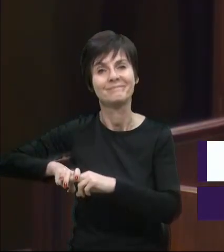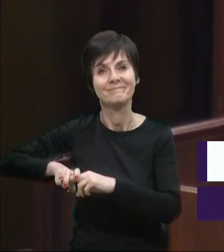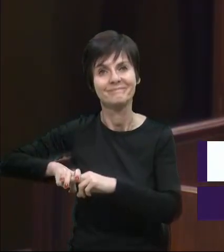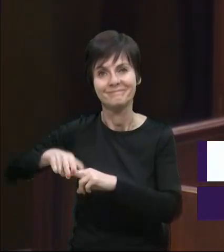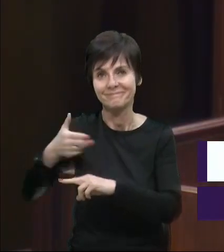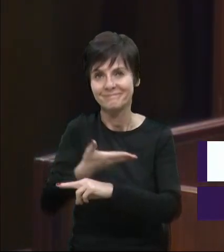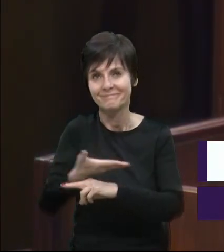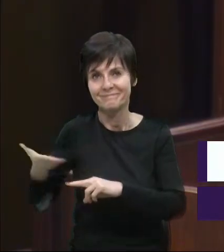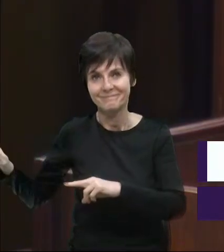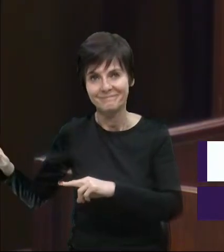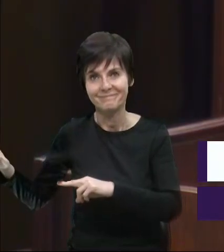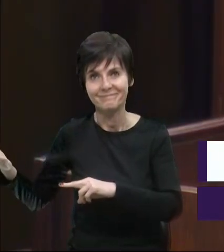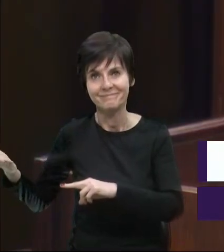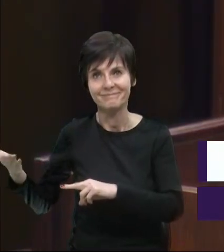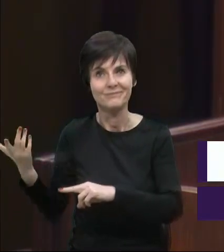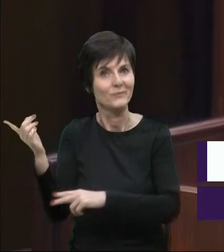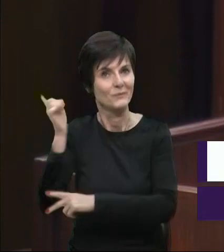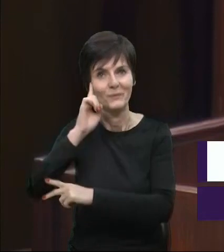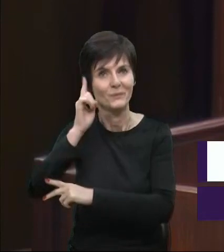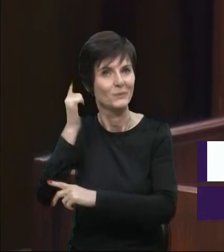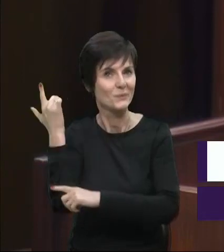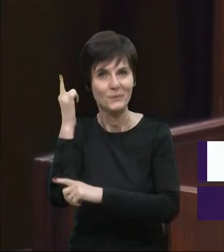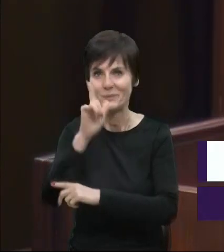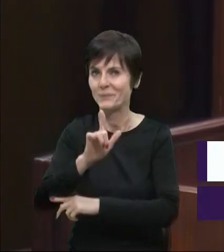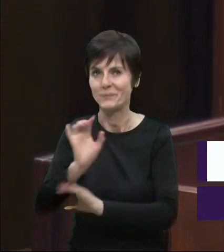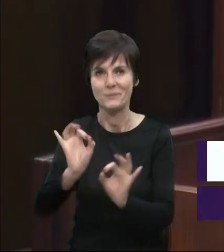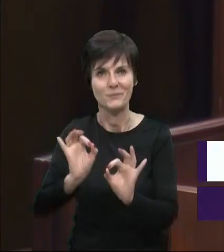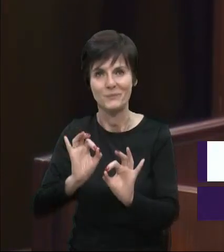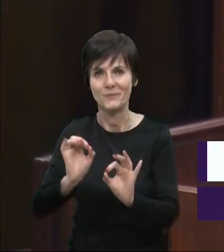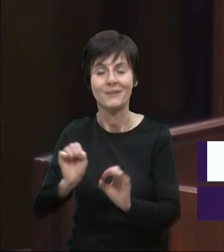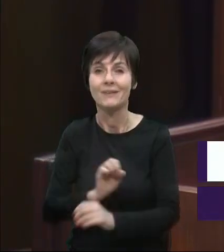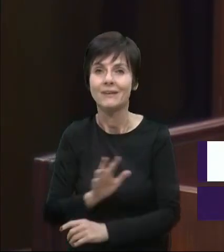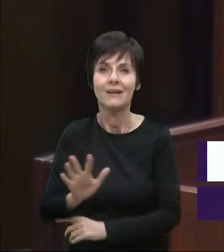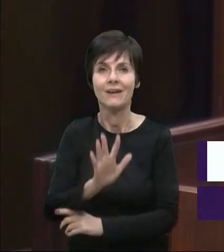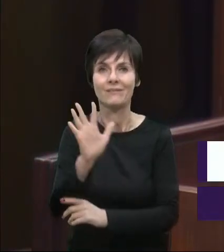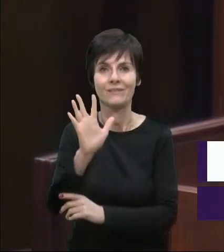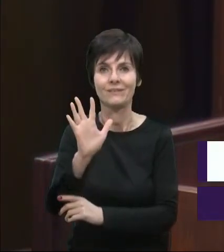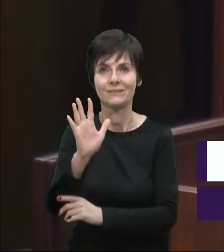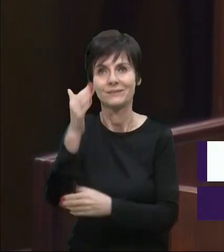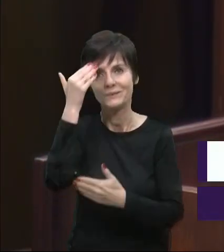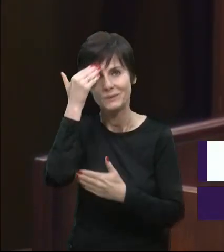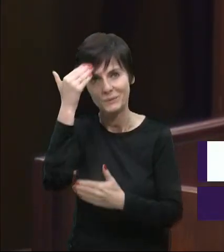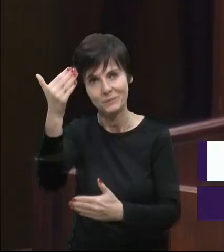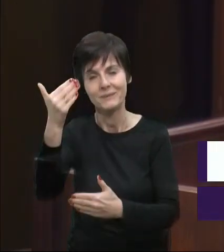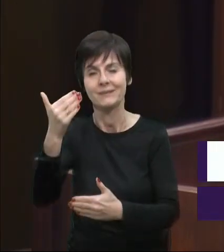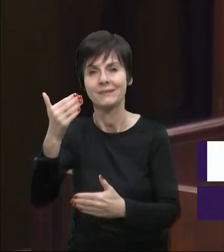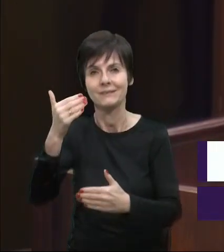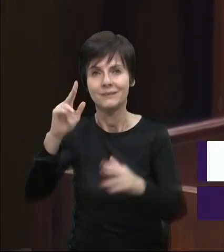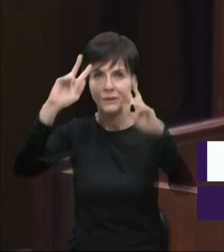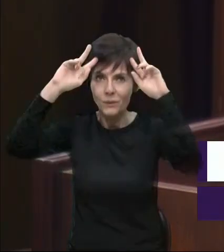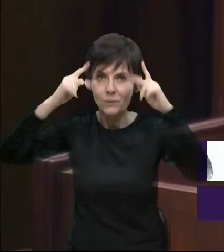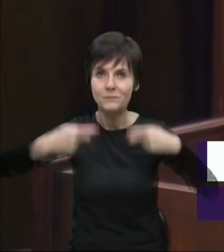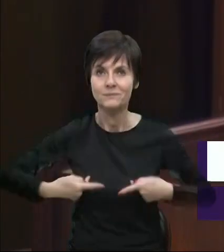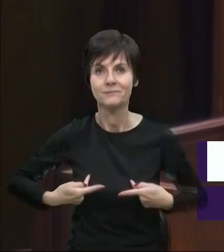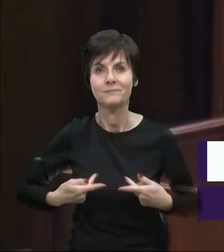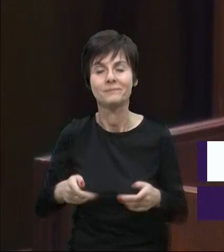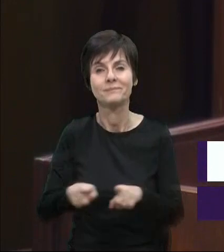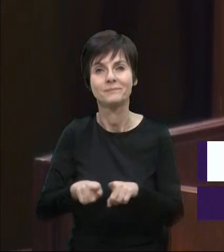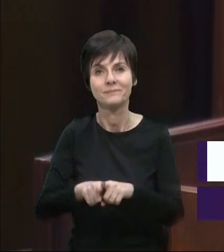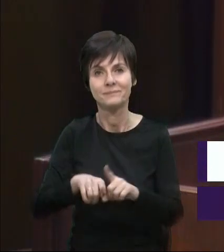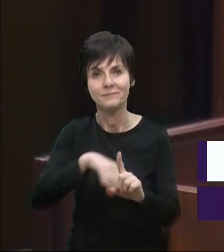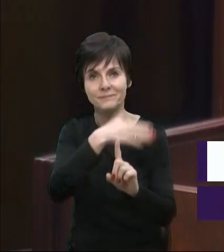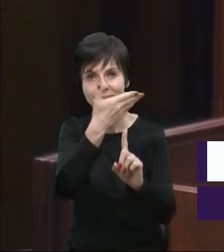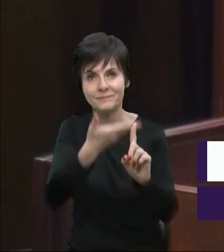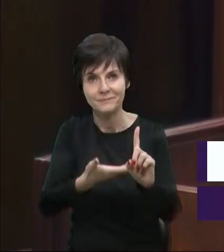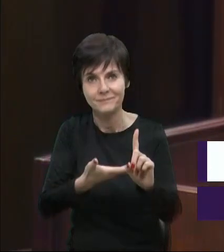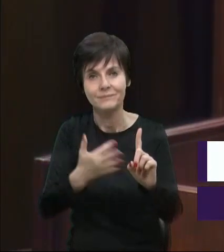né, é coisa que não acontece todo dia. E a gente valoriza muito isso, a quem nos valoriza e a quem nos homenageia. Acho que todas